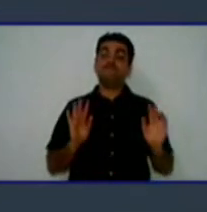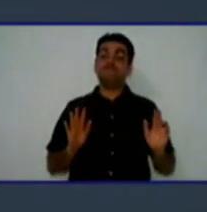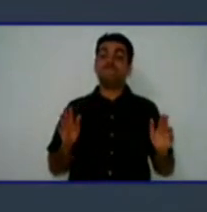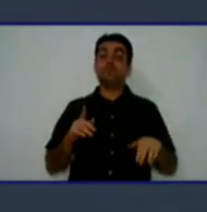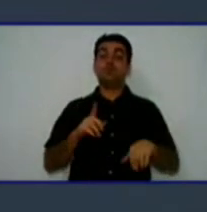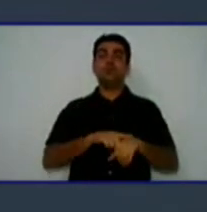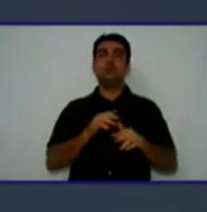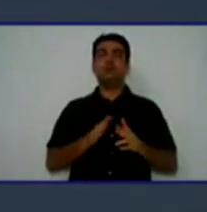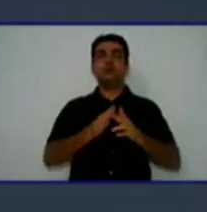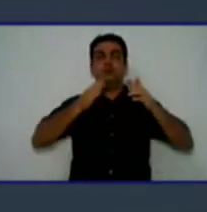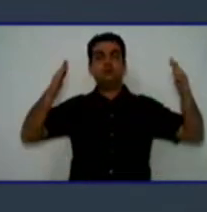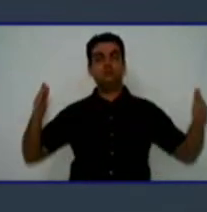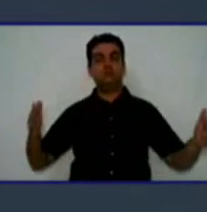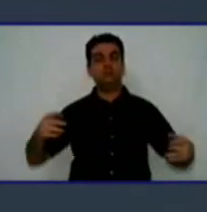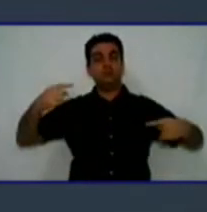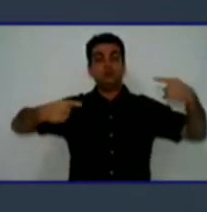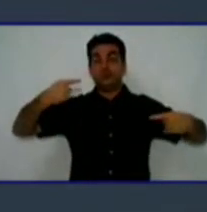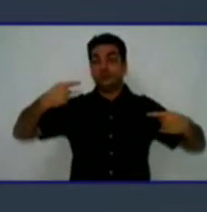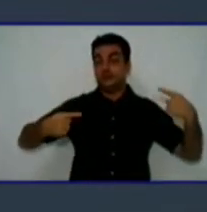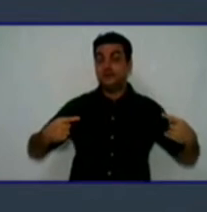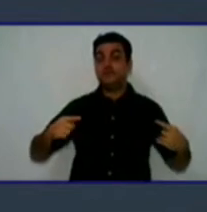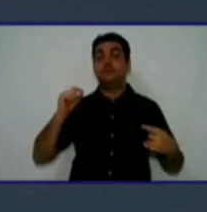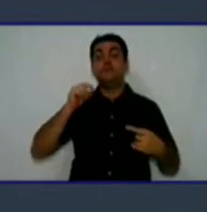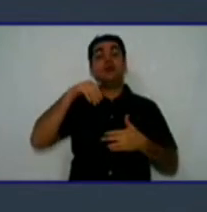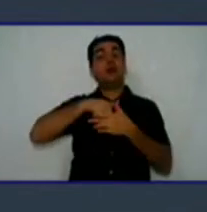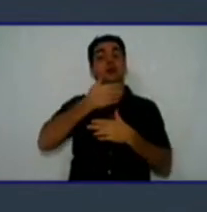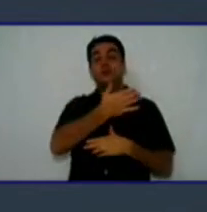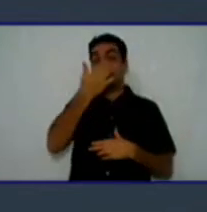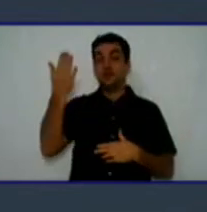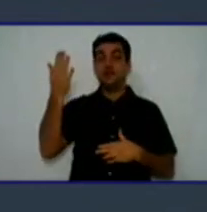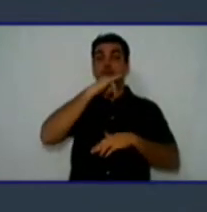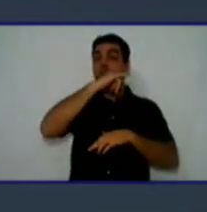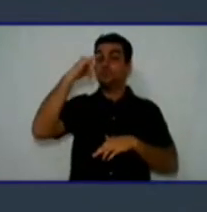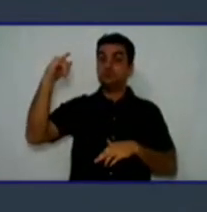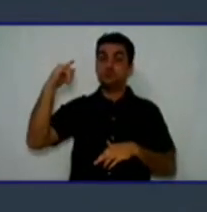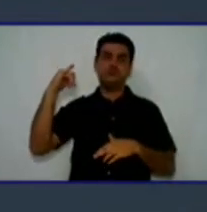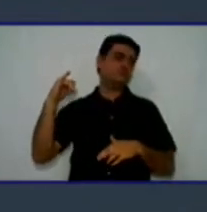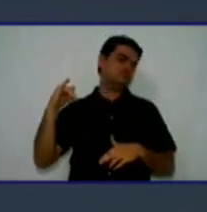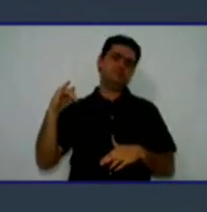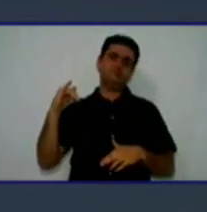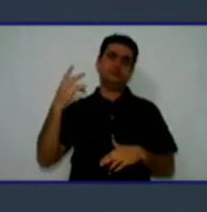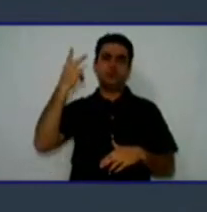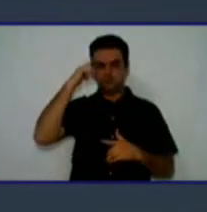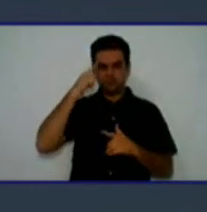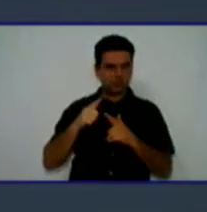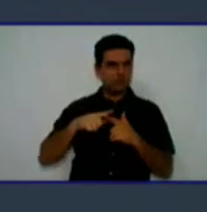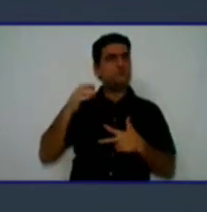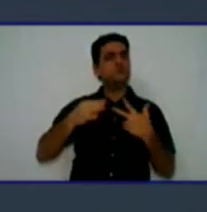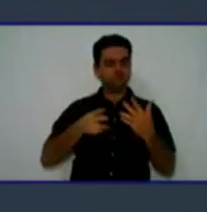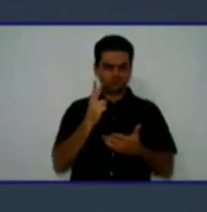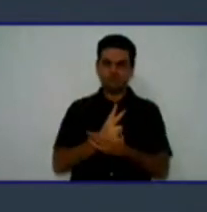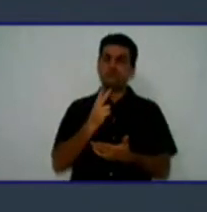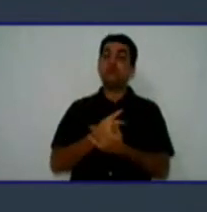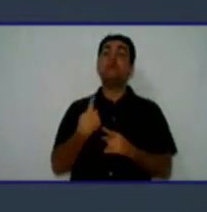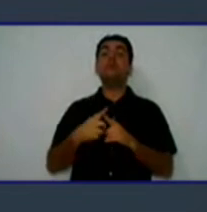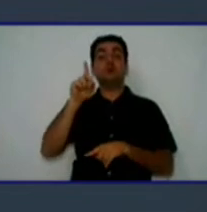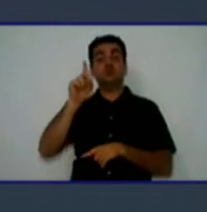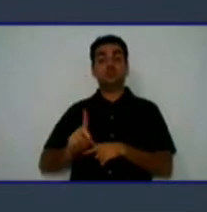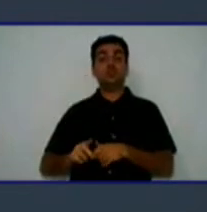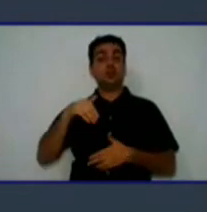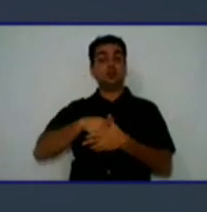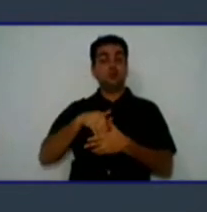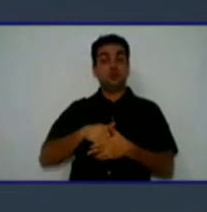de discussão das alternativas para o eleitor não esgota os problemas da ordem jurídica, pois o direito eleitoral